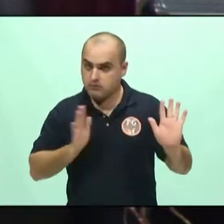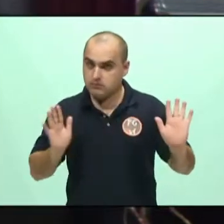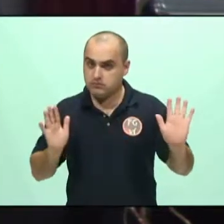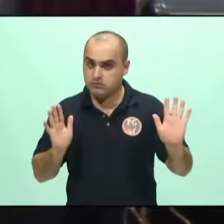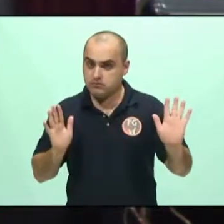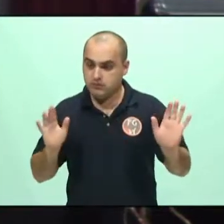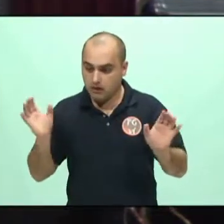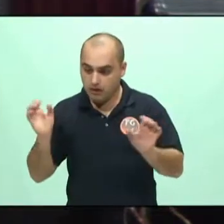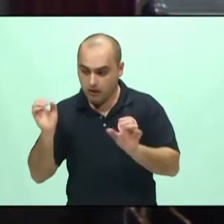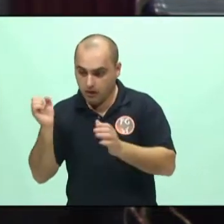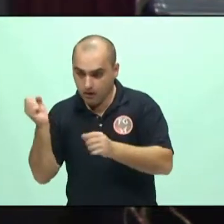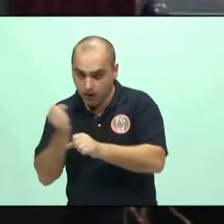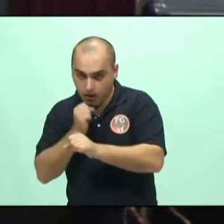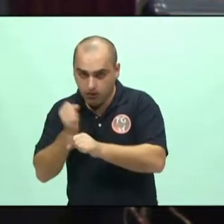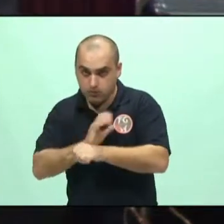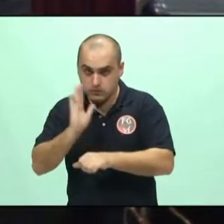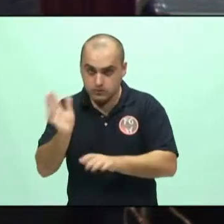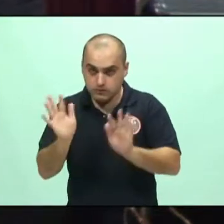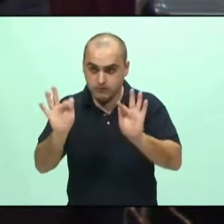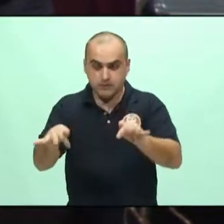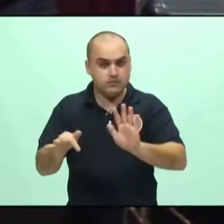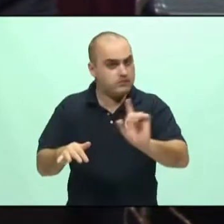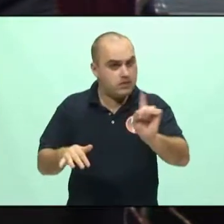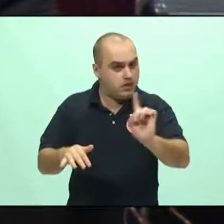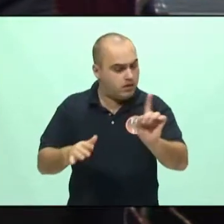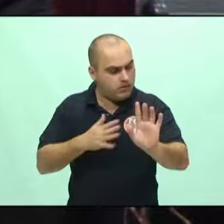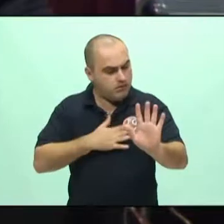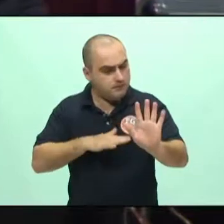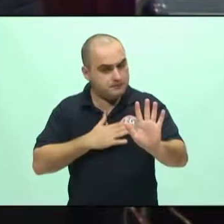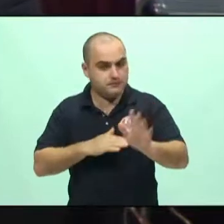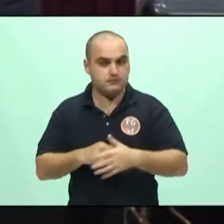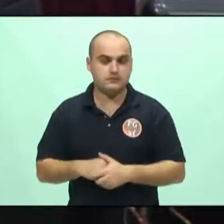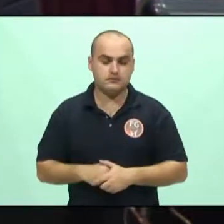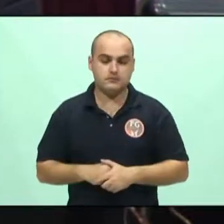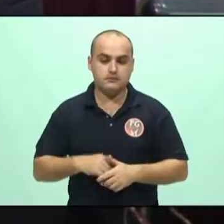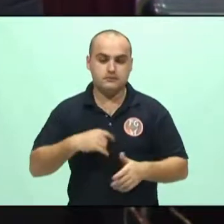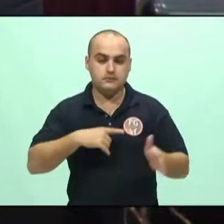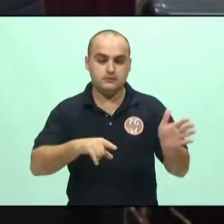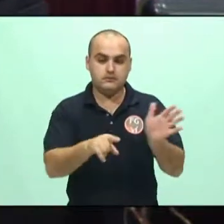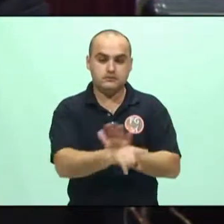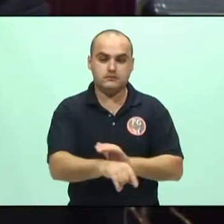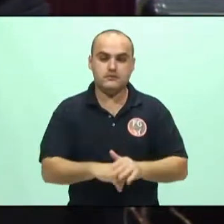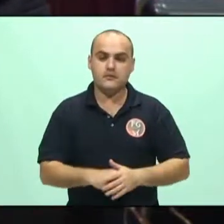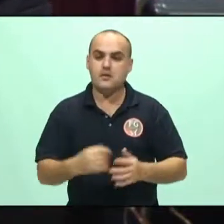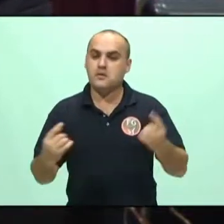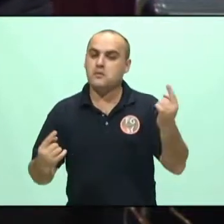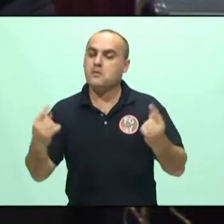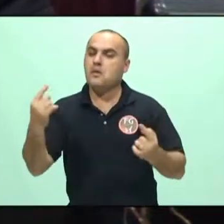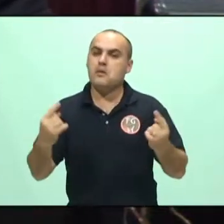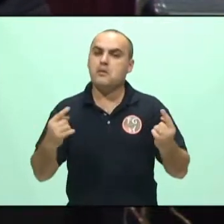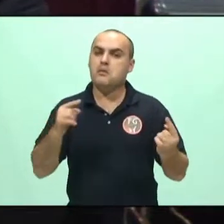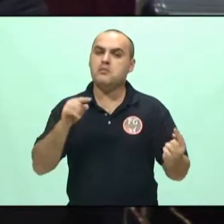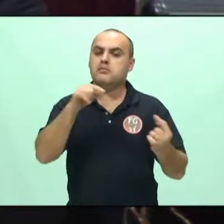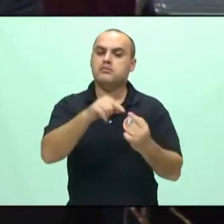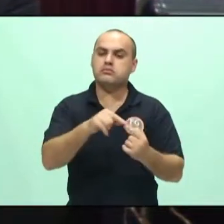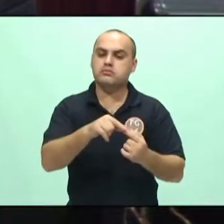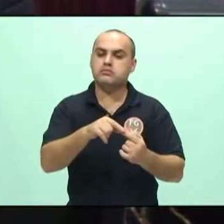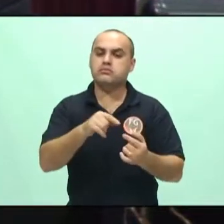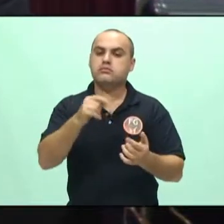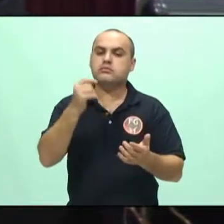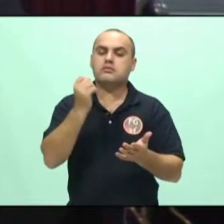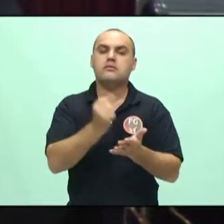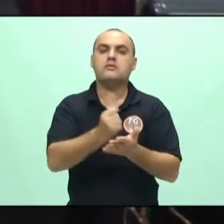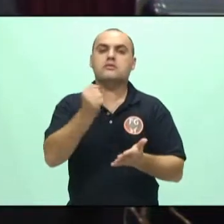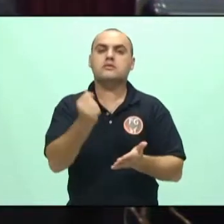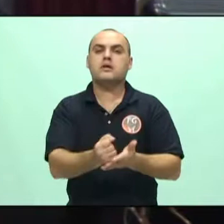as obras não foram finalizadas Aqui nós temos aqui nós temos a pergunta aqui do vereador por qual motivo foi rompido